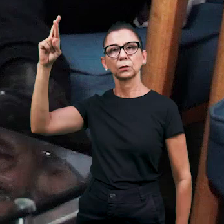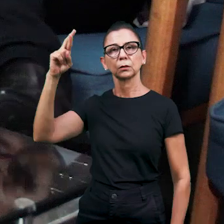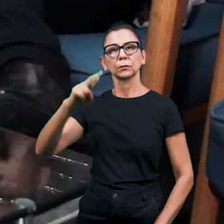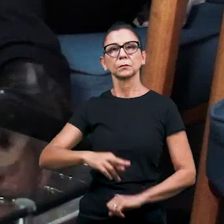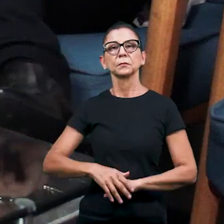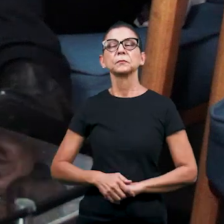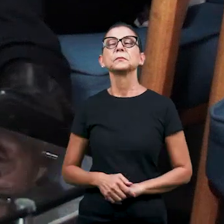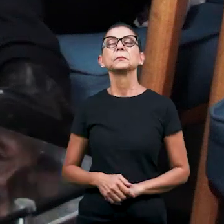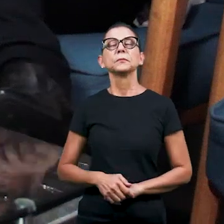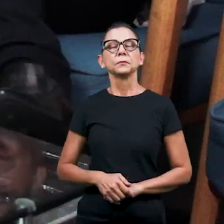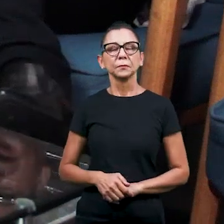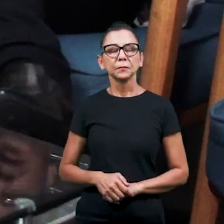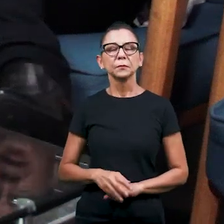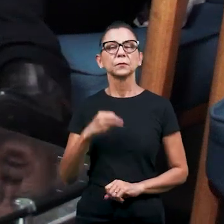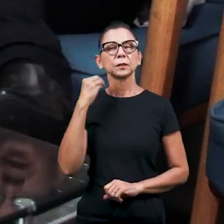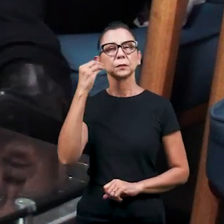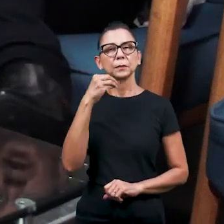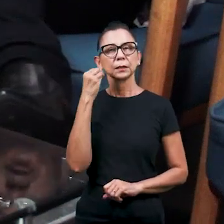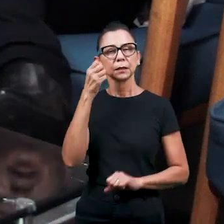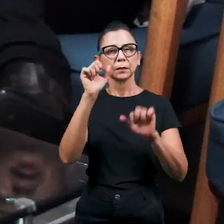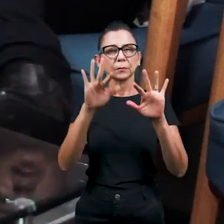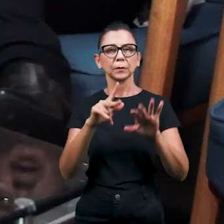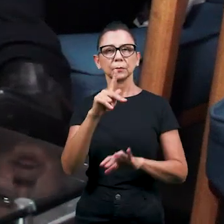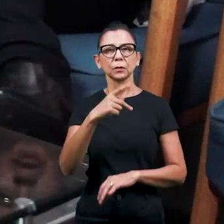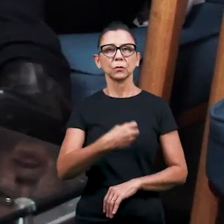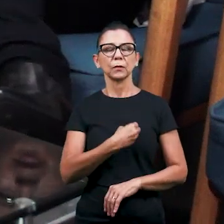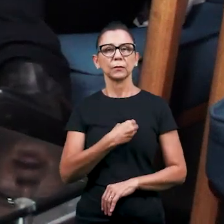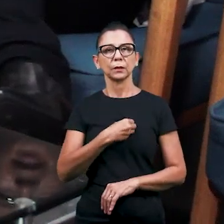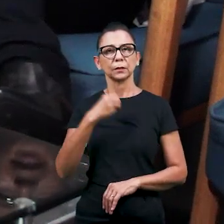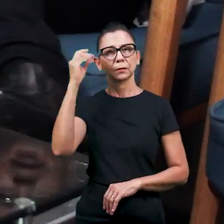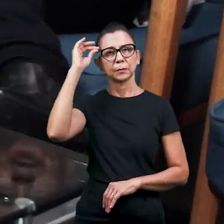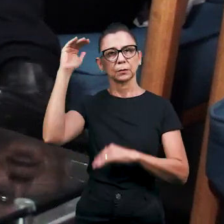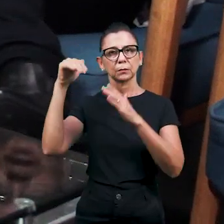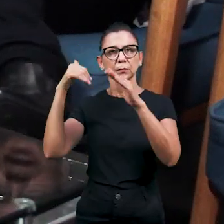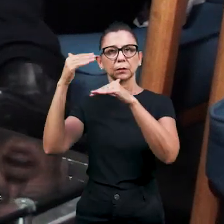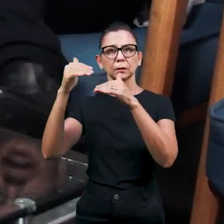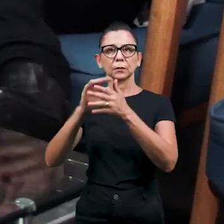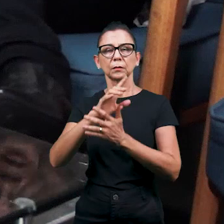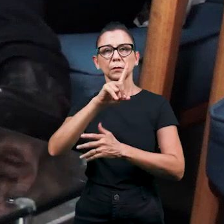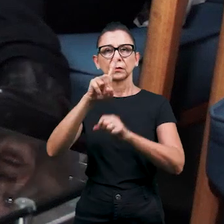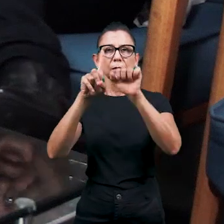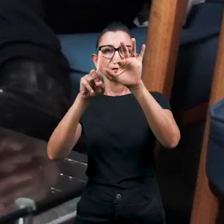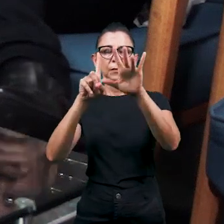trazer, sem dúvidas, muitas experiências, muitas bênçãos, crescimento espiritual na sua vida.